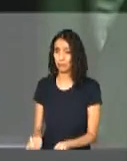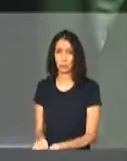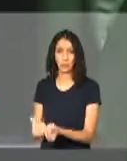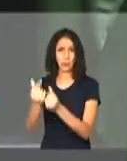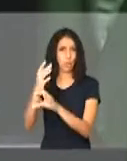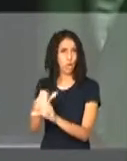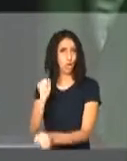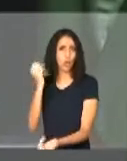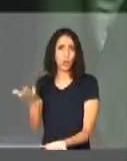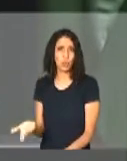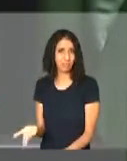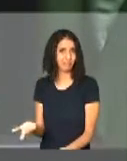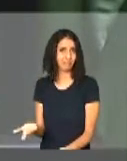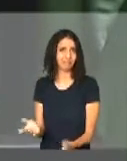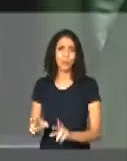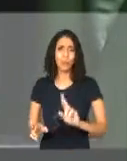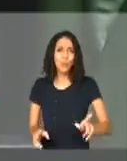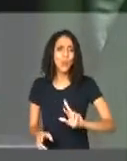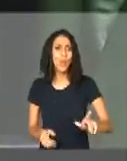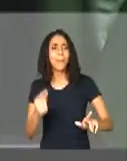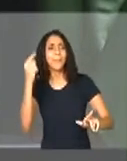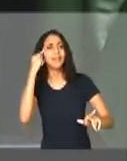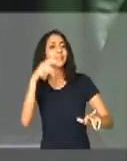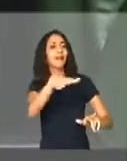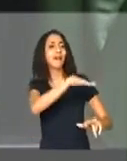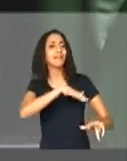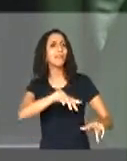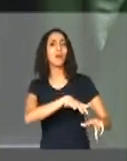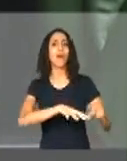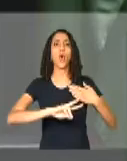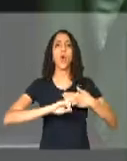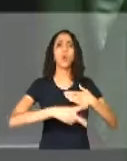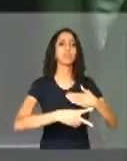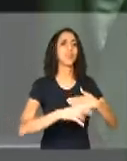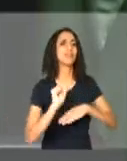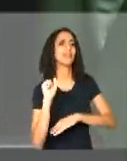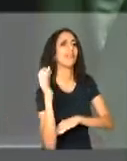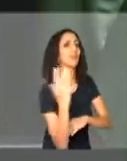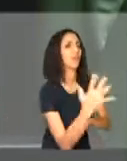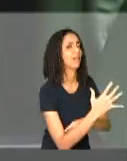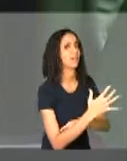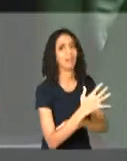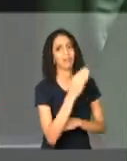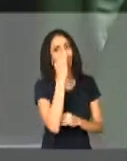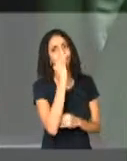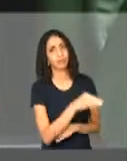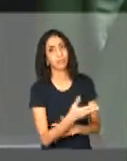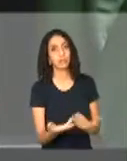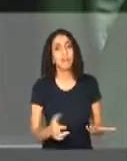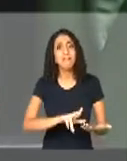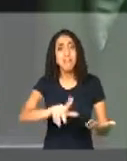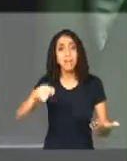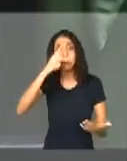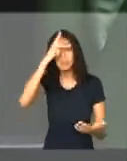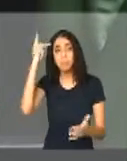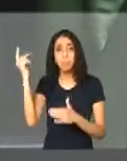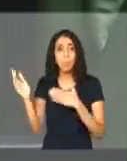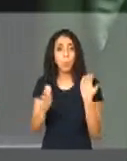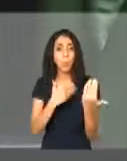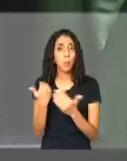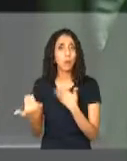da Vale, que é a mineração de seus efeitos colaterais. A morte de tantas pessoas deveria exigir